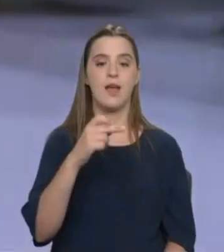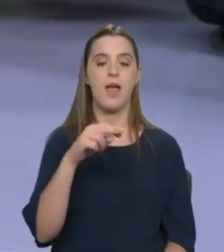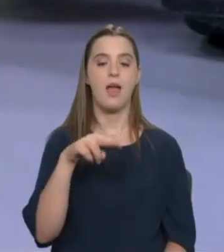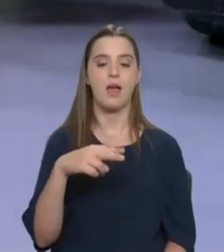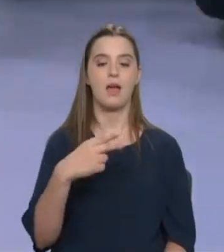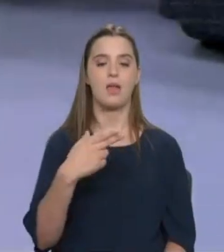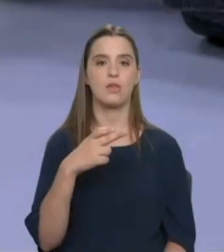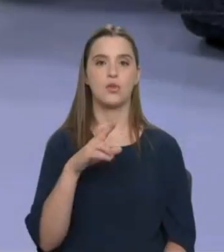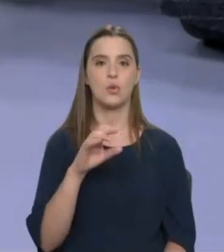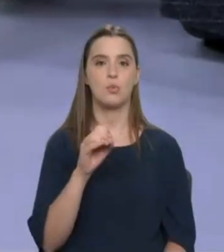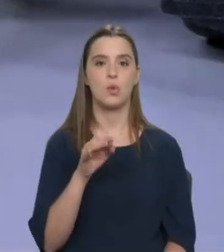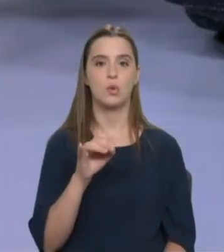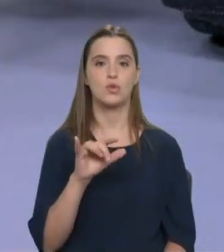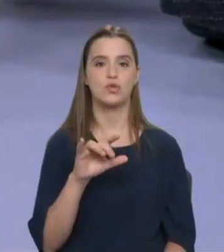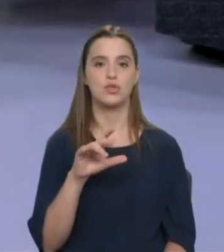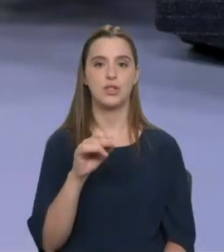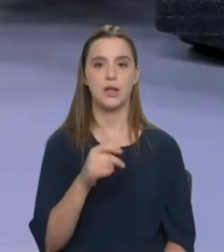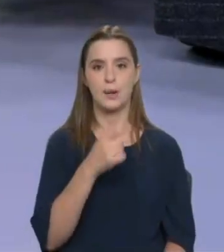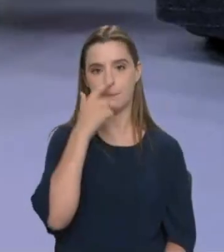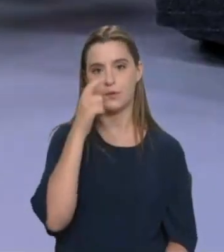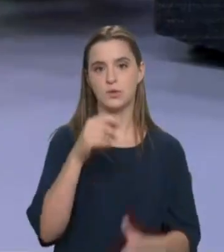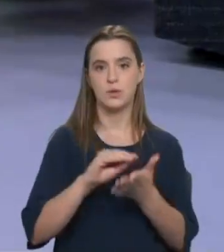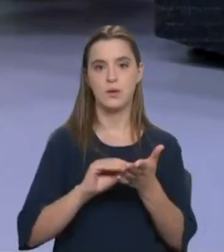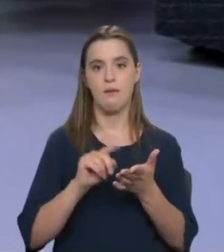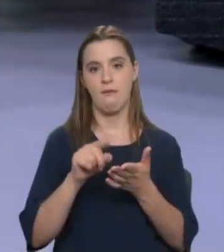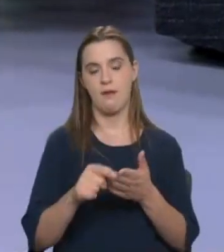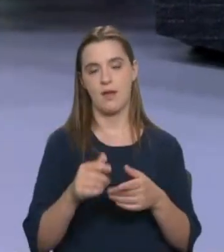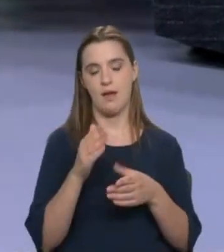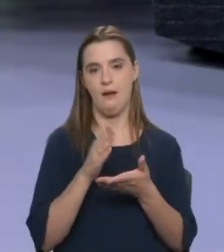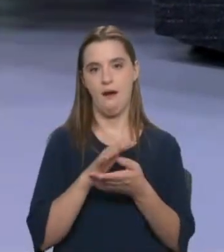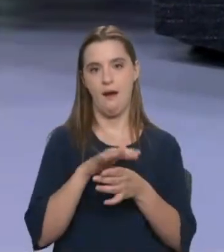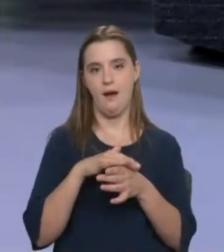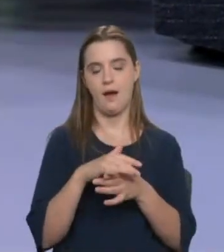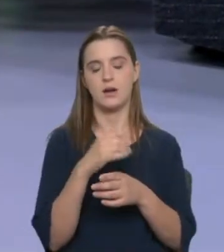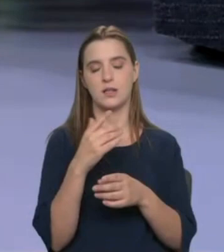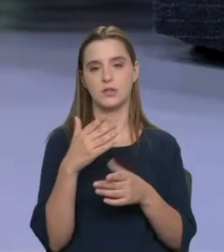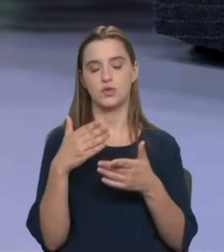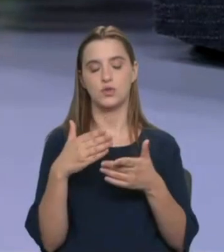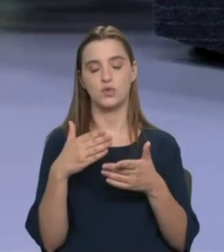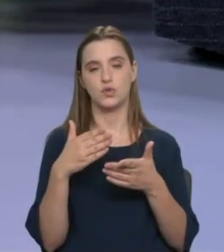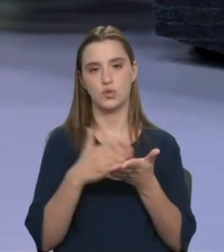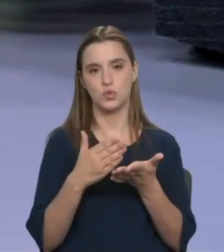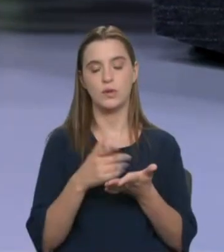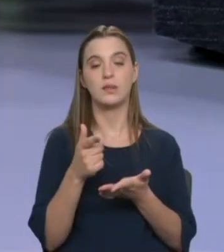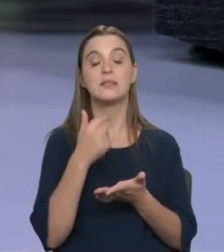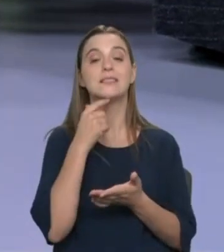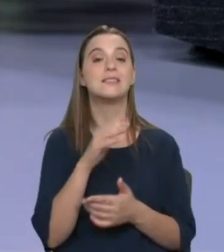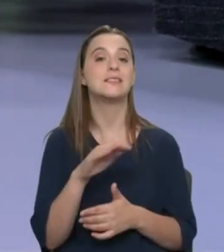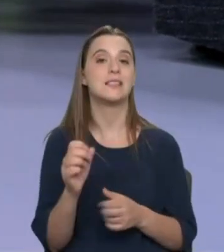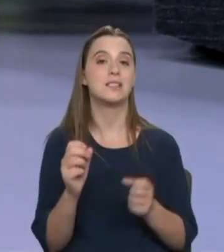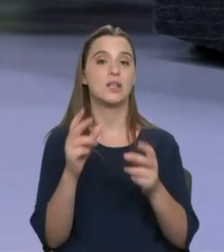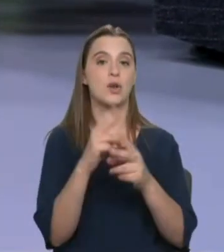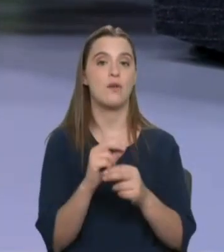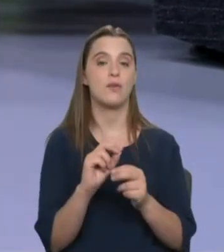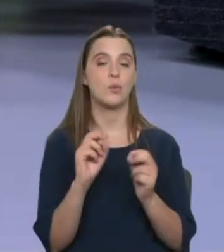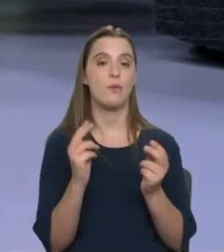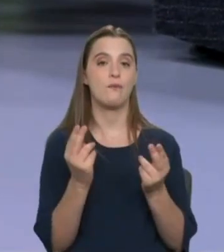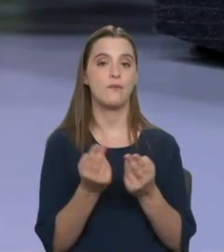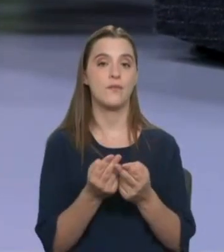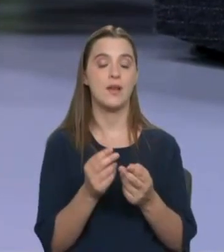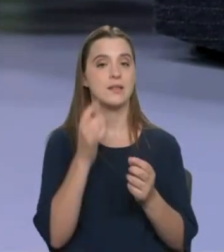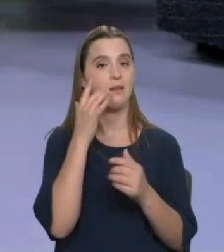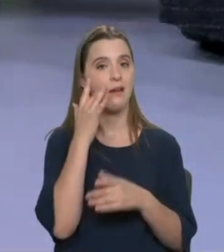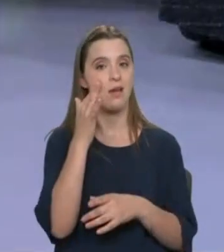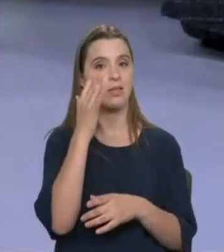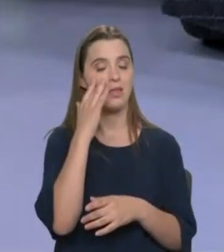Marshall Salins é antropólogo, a Temas e Debates publicou agora A Ciência Nova do Universo Encantado, uma antropologia